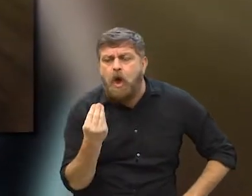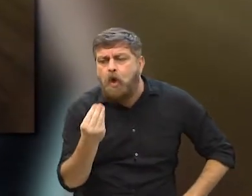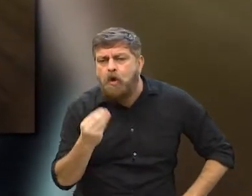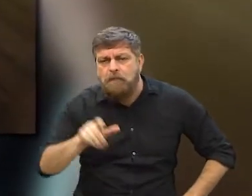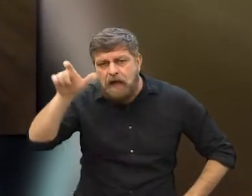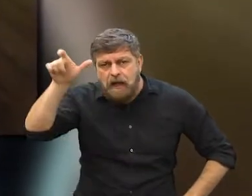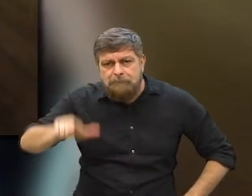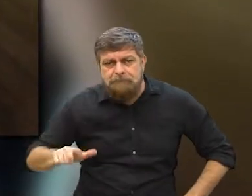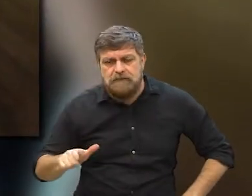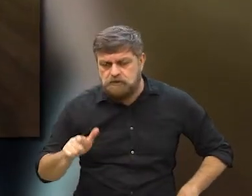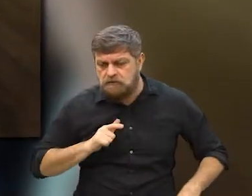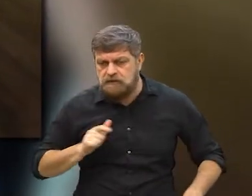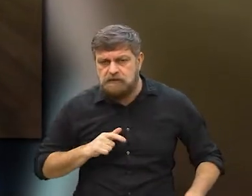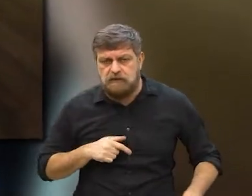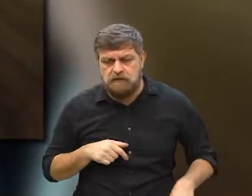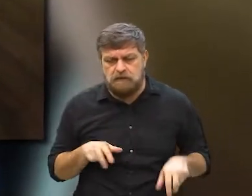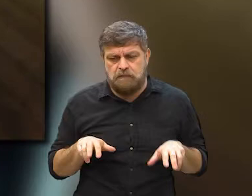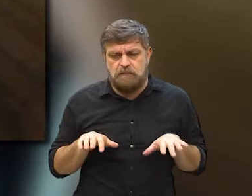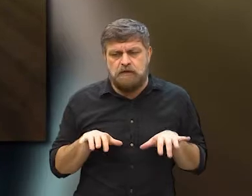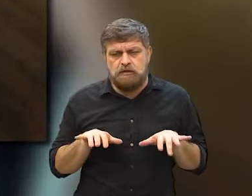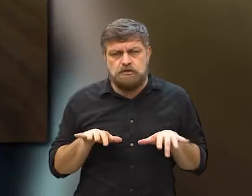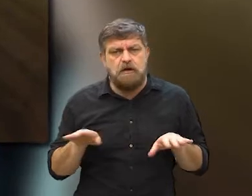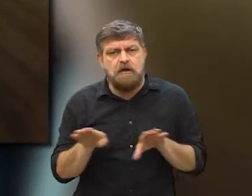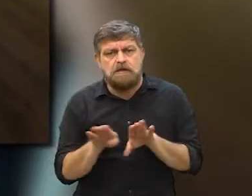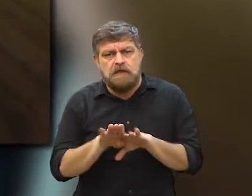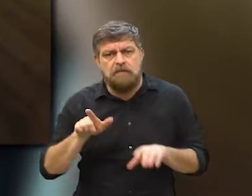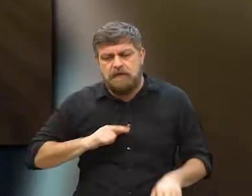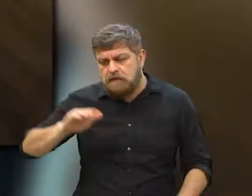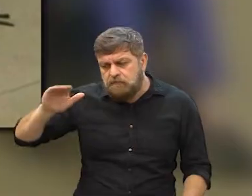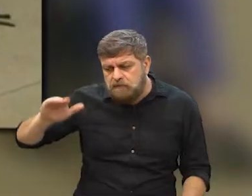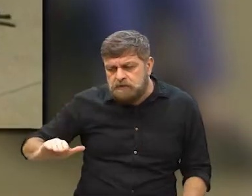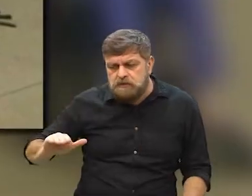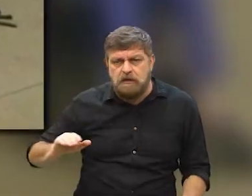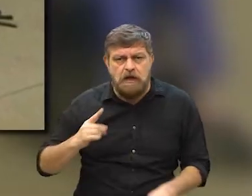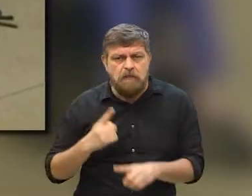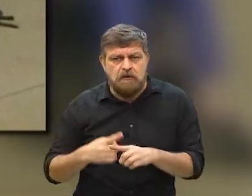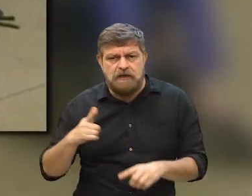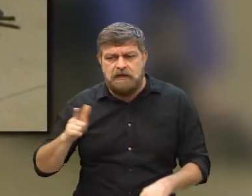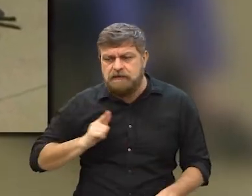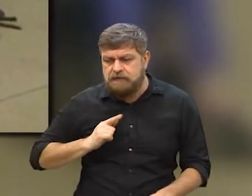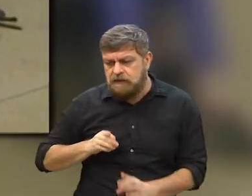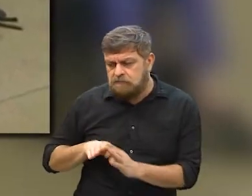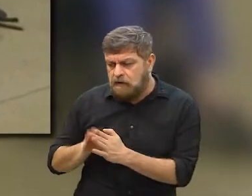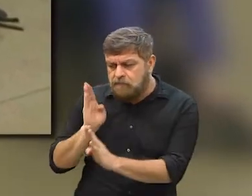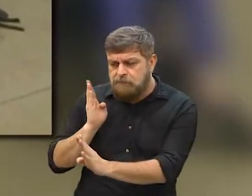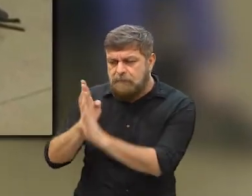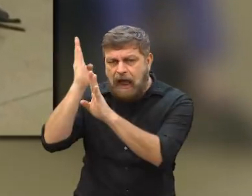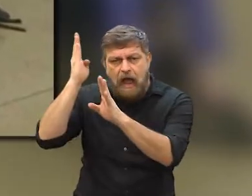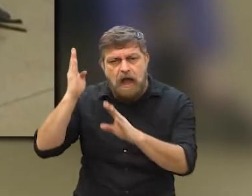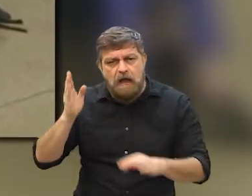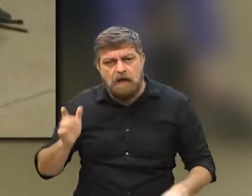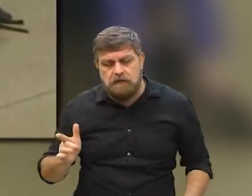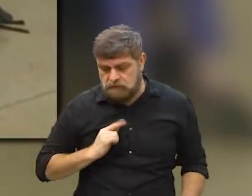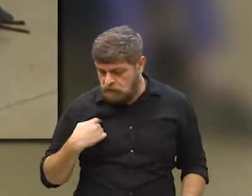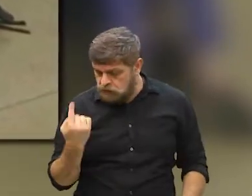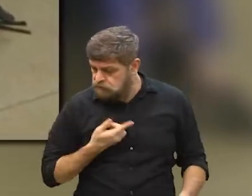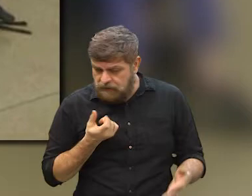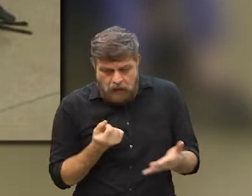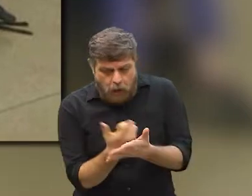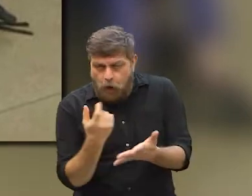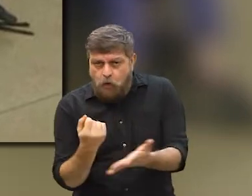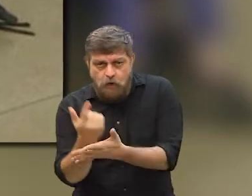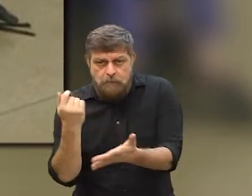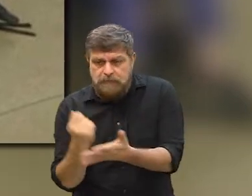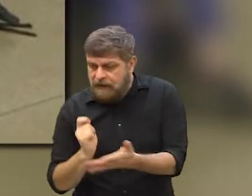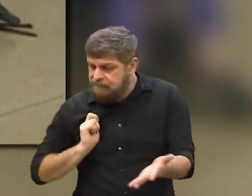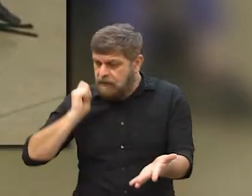quem tem nanismo, vai servir para quem tem baixa estatura apenas por conta de algum diagnóstico, e a gente vai comprar e vai pagar